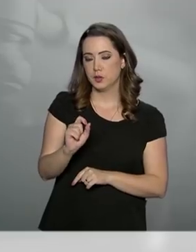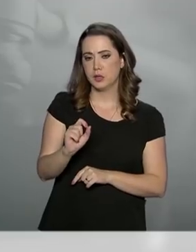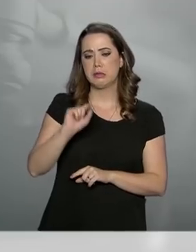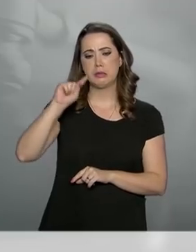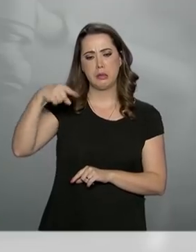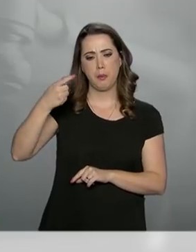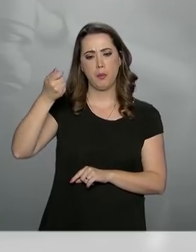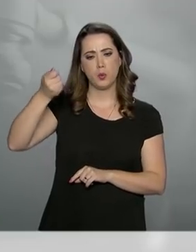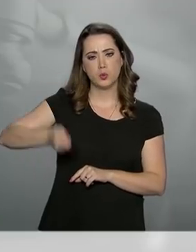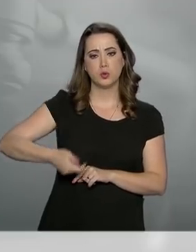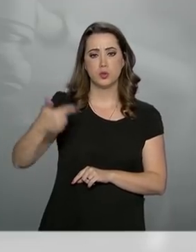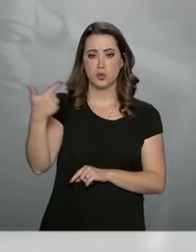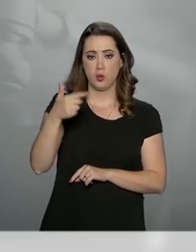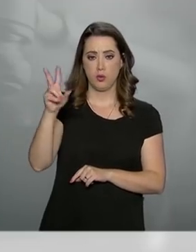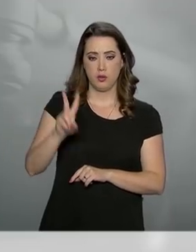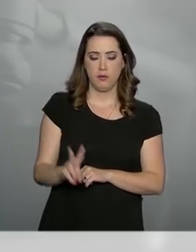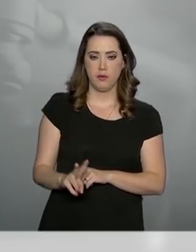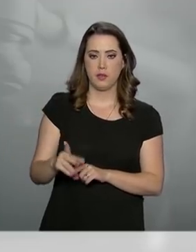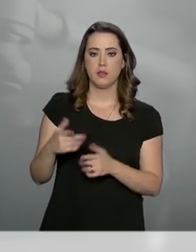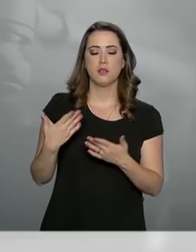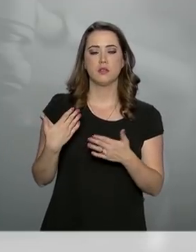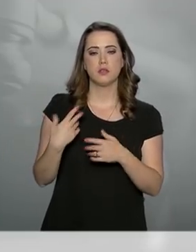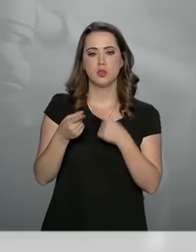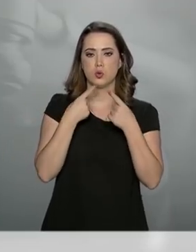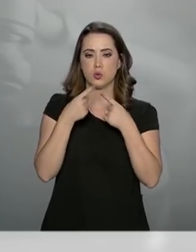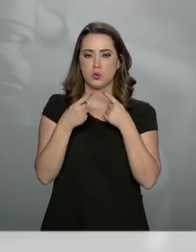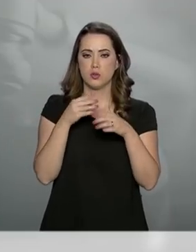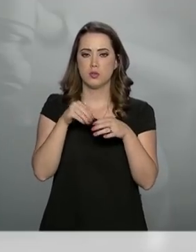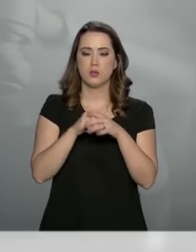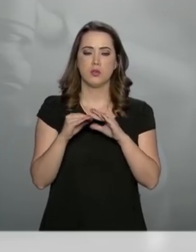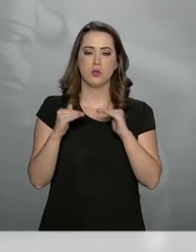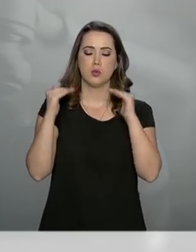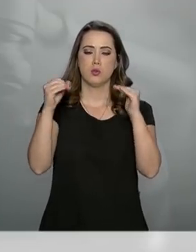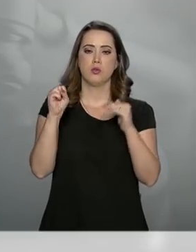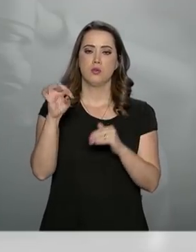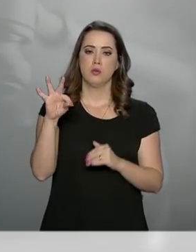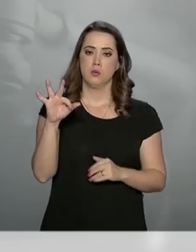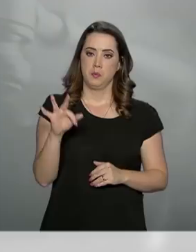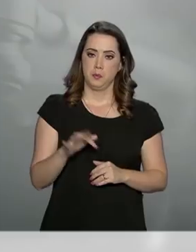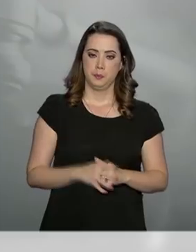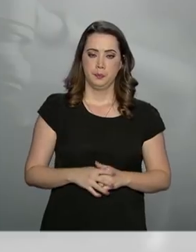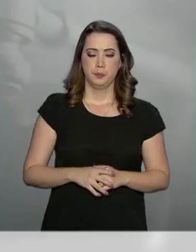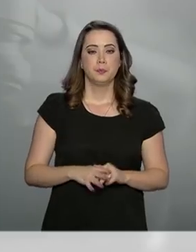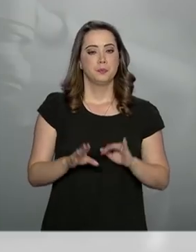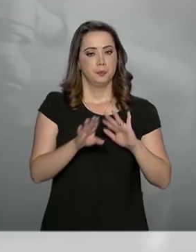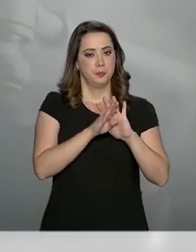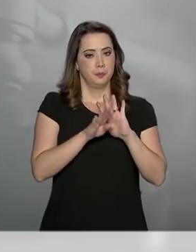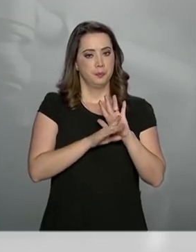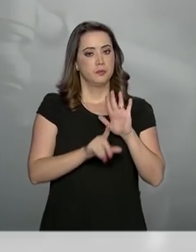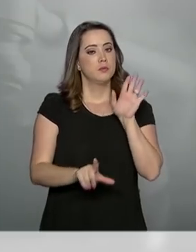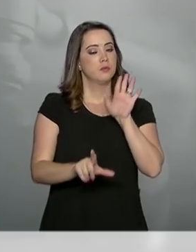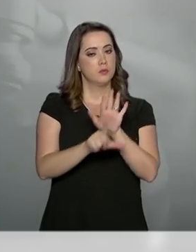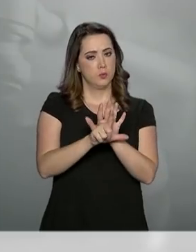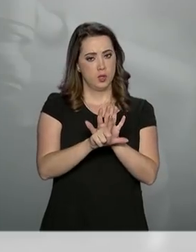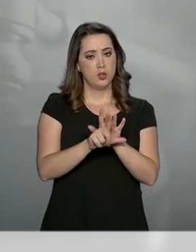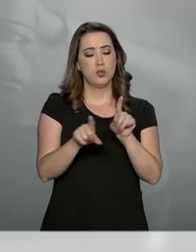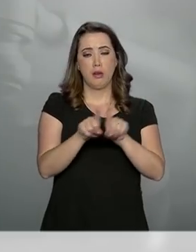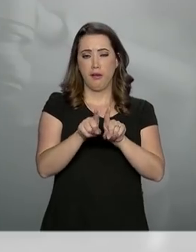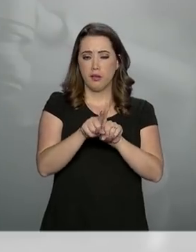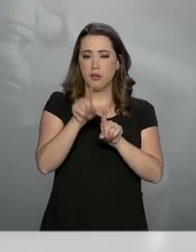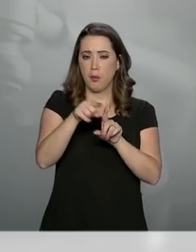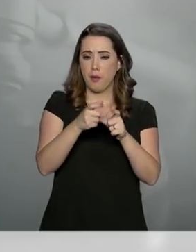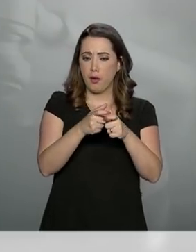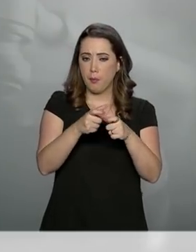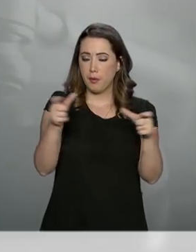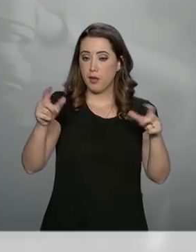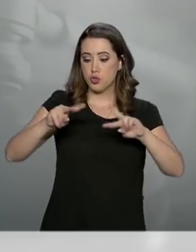após condenação em Segunda instância que está em discussão no Supremo Tribunal Federal o projeto de lei anticrime também amplia o